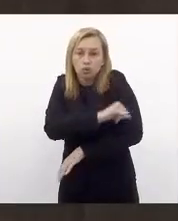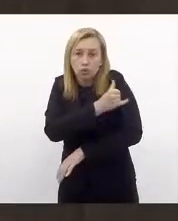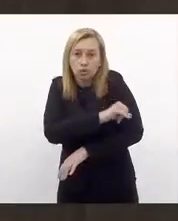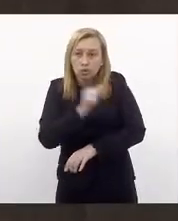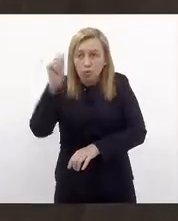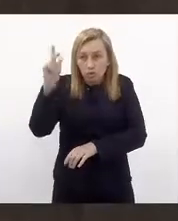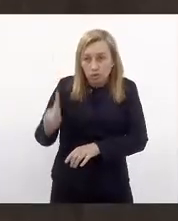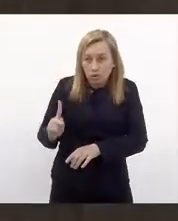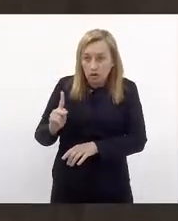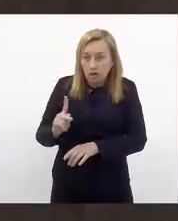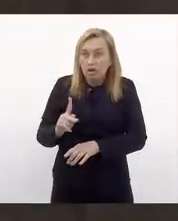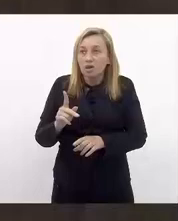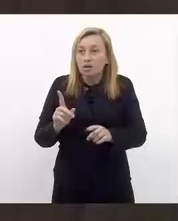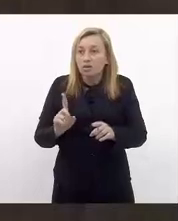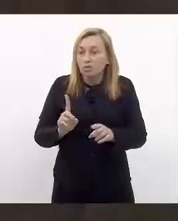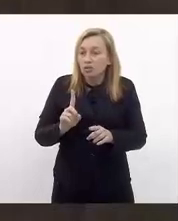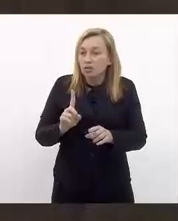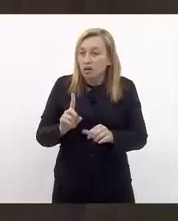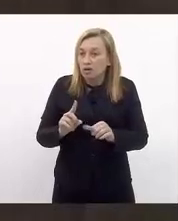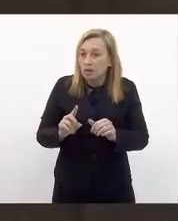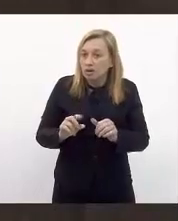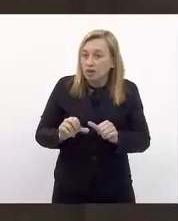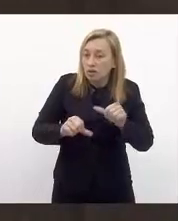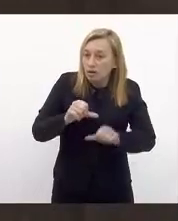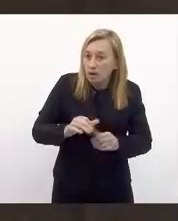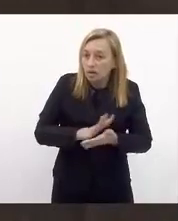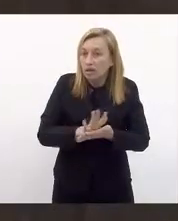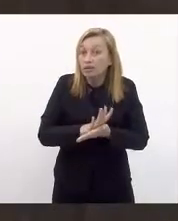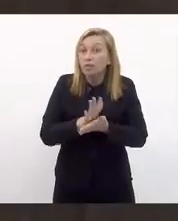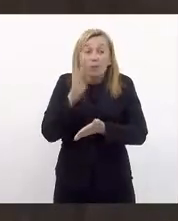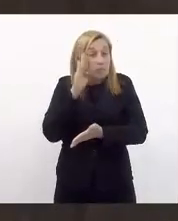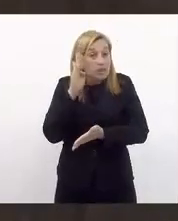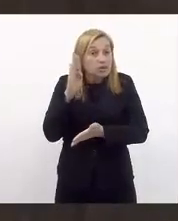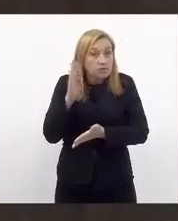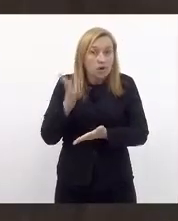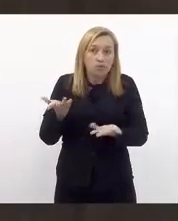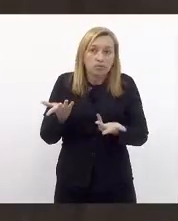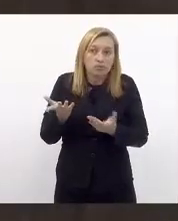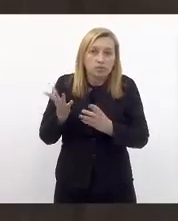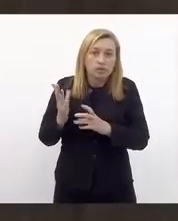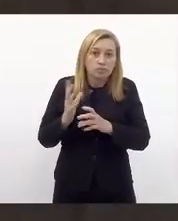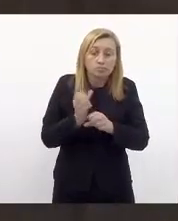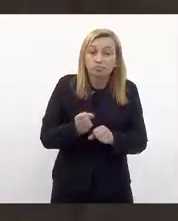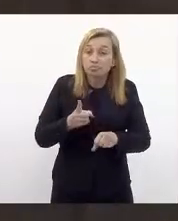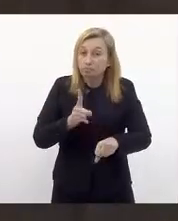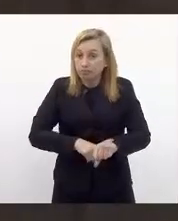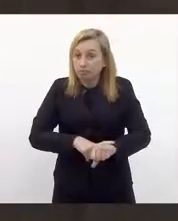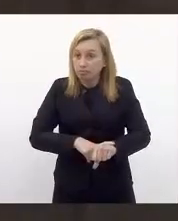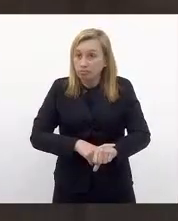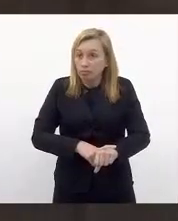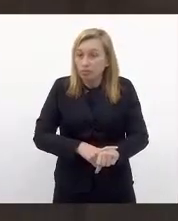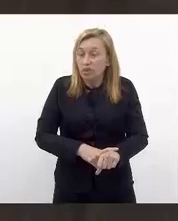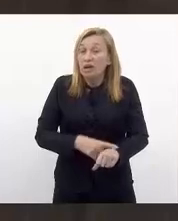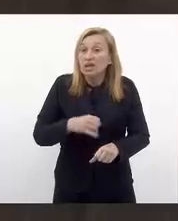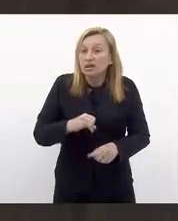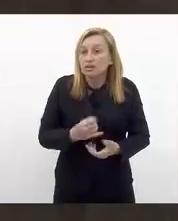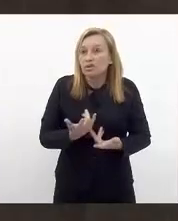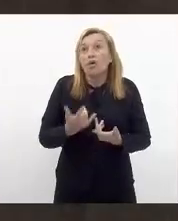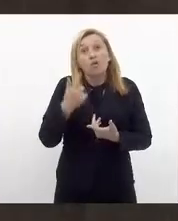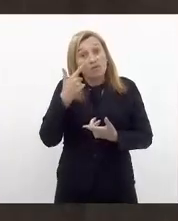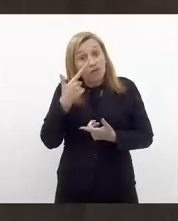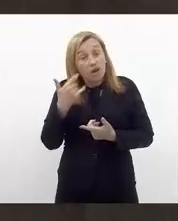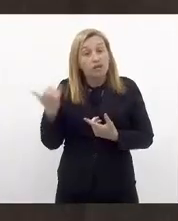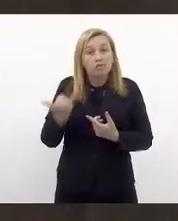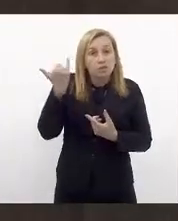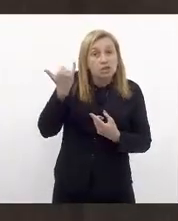embora já tenha dito que já não vai mexer mais com alguma coisa mas isso é fundamental o tempo ou se não a gente fica olha a